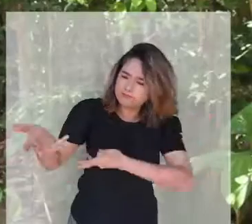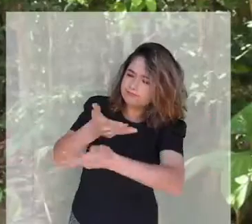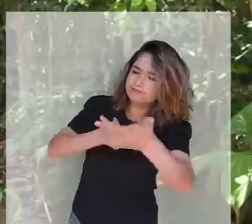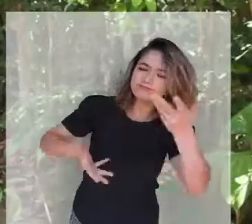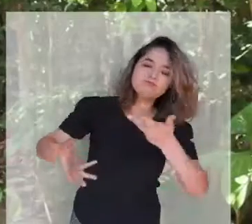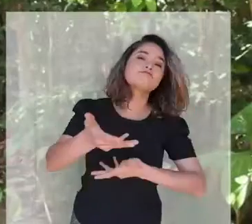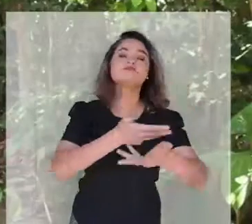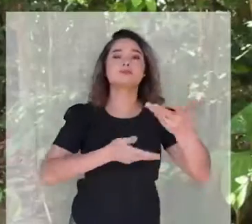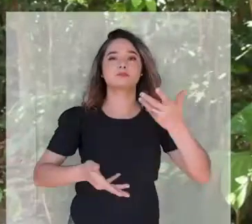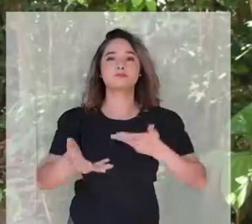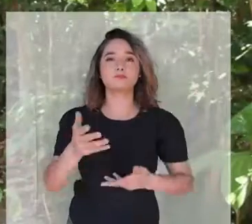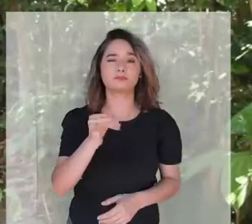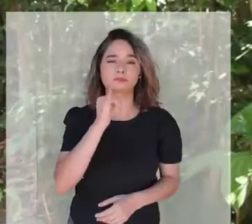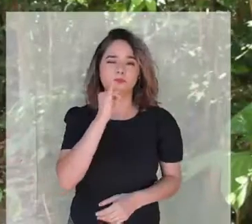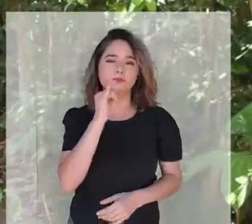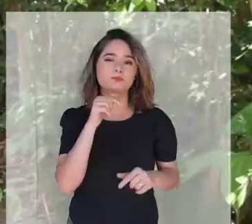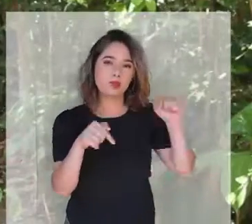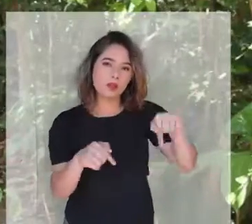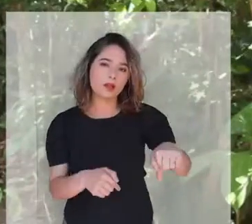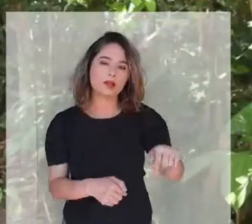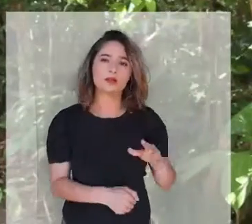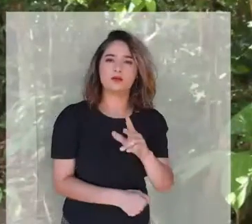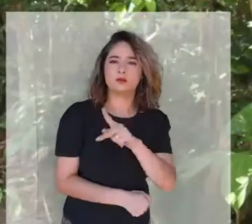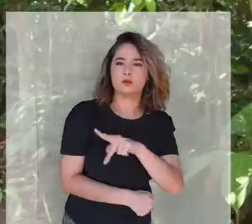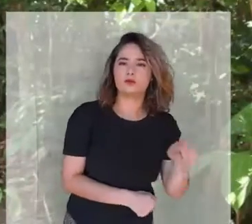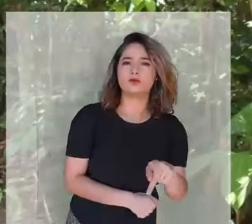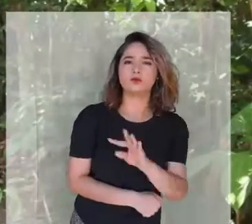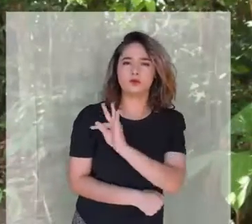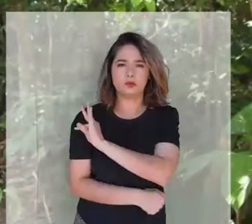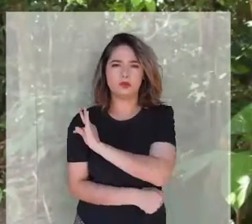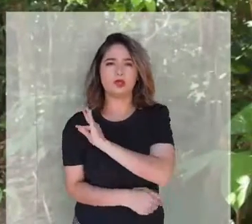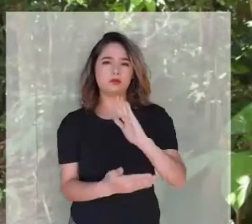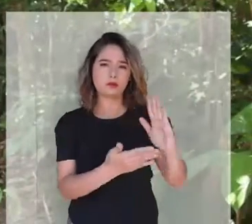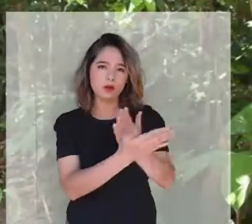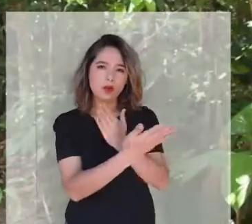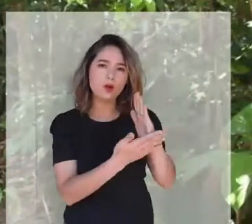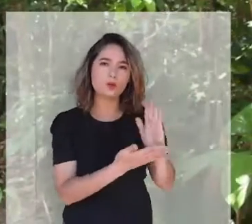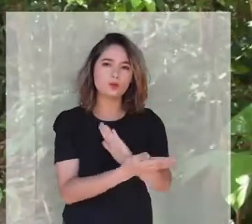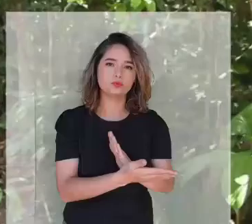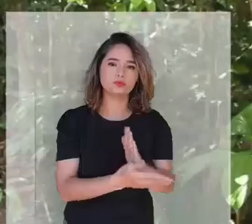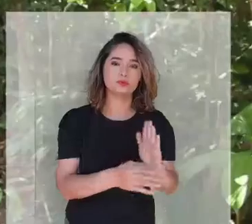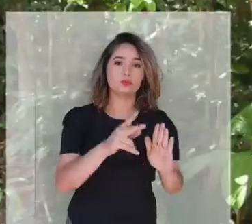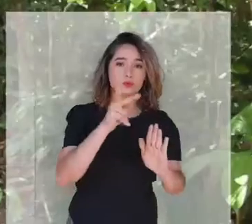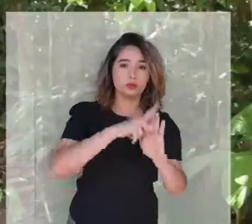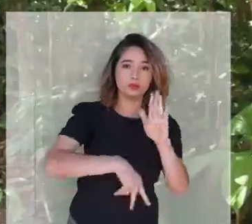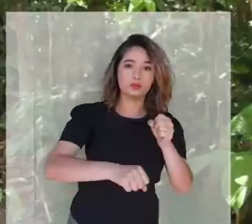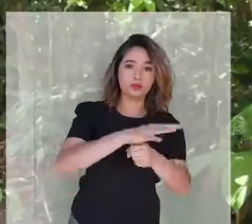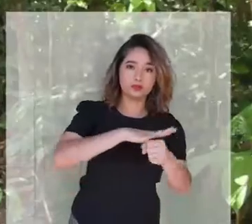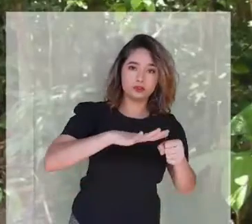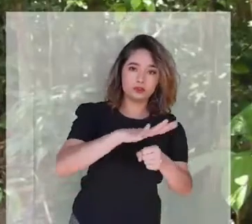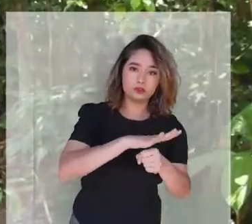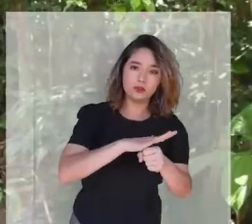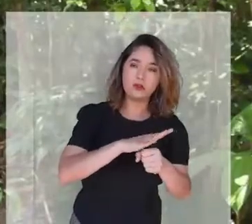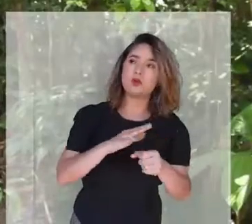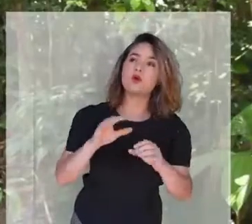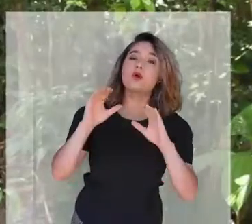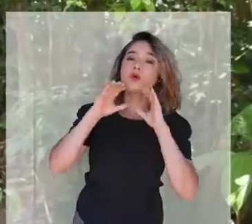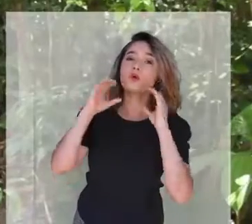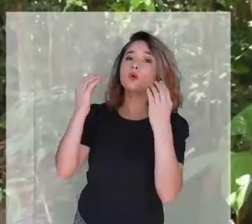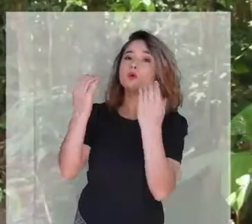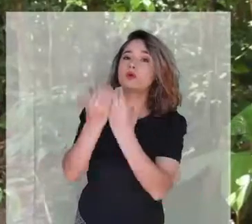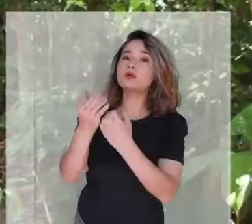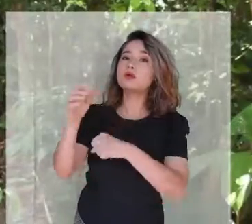né? Em outras regiões, afinal de contas, do planeta. Então, esta agregação e